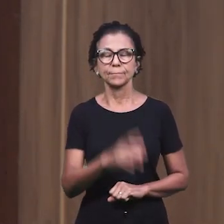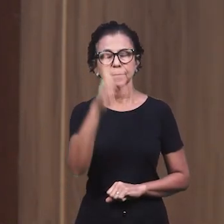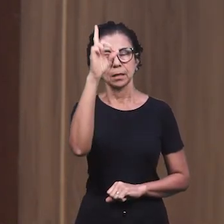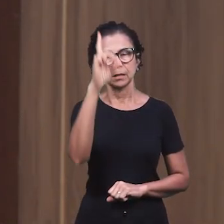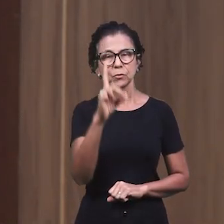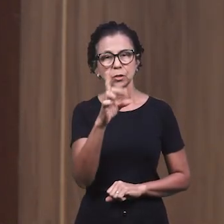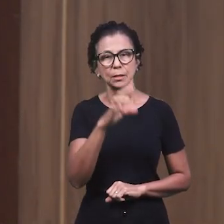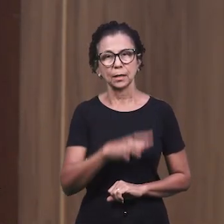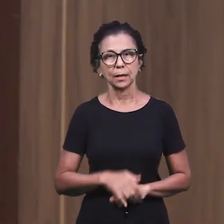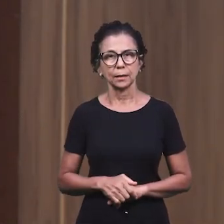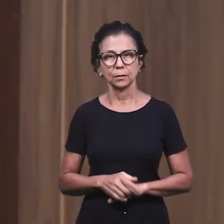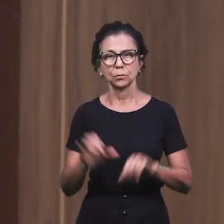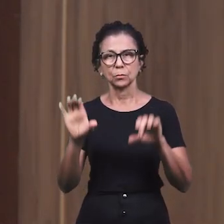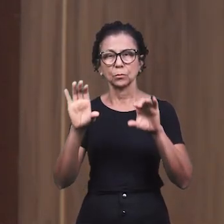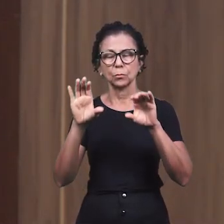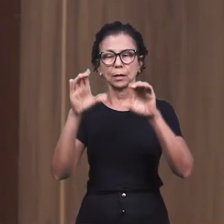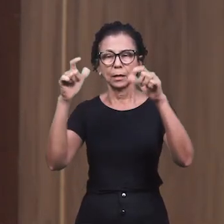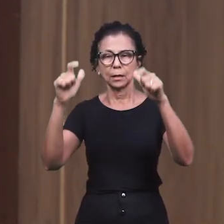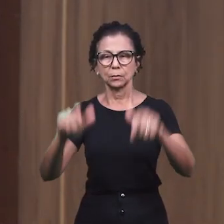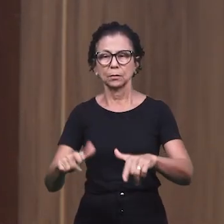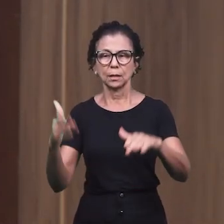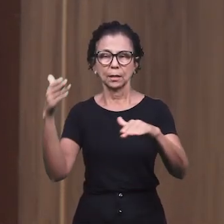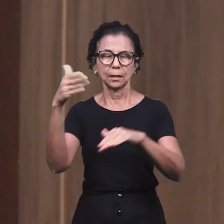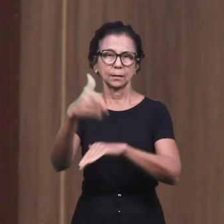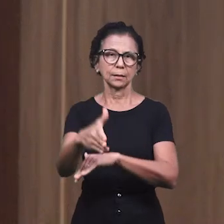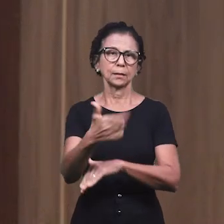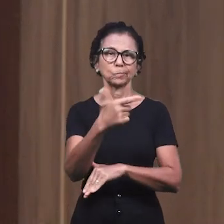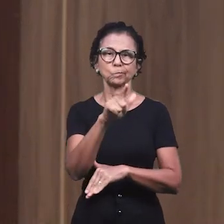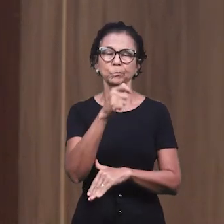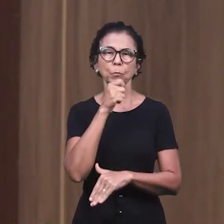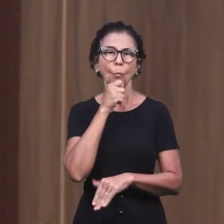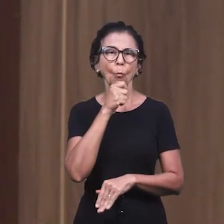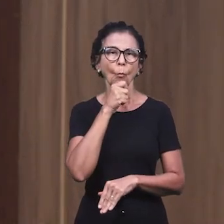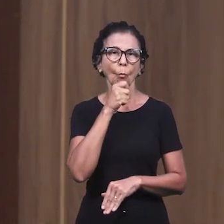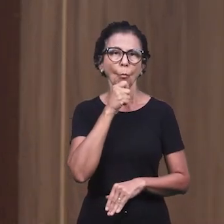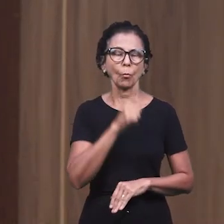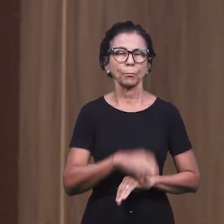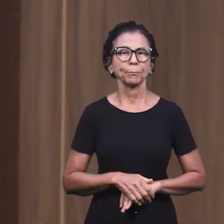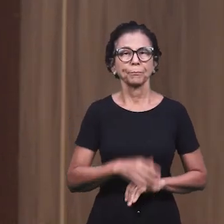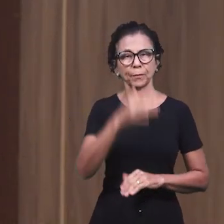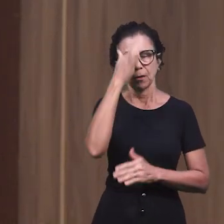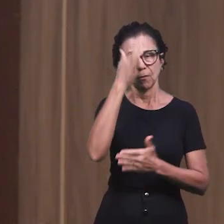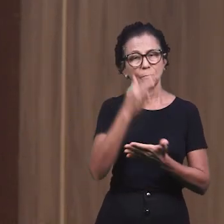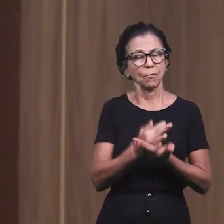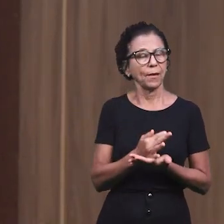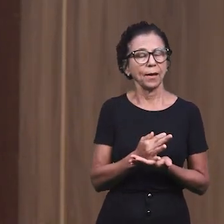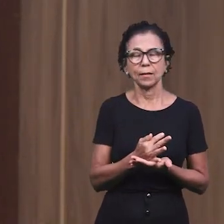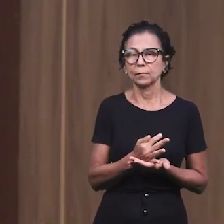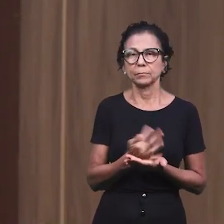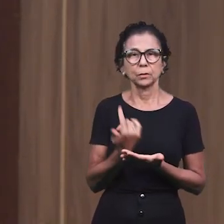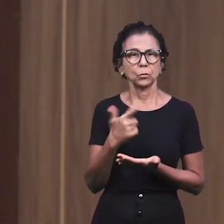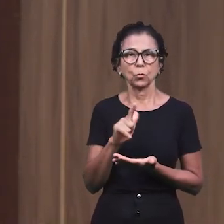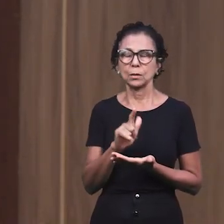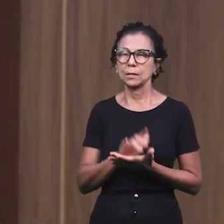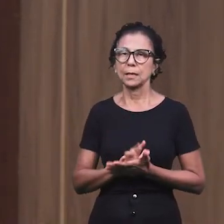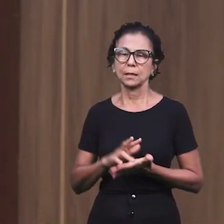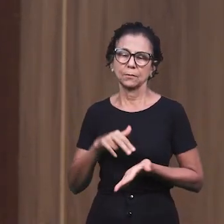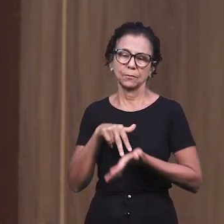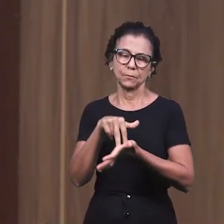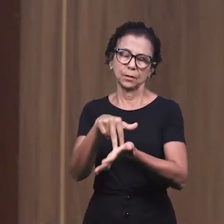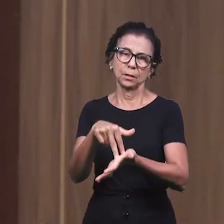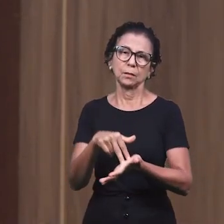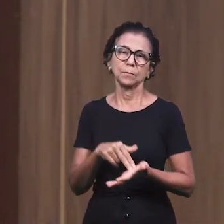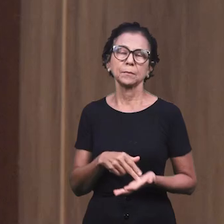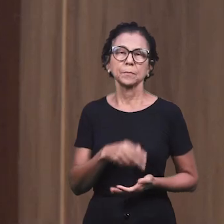tudo? É que sem fé é impossível prosseguir. Sem fé não tem como prosseguir. Sem fé você não vai ver o plano de Deus sendo